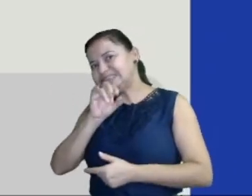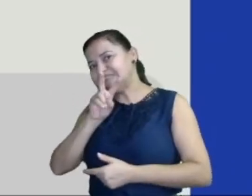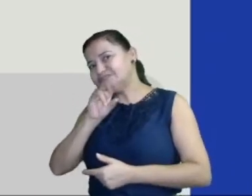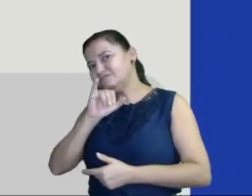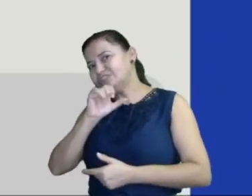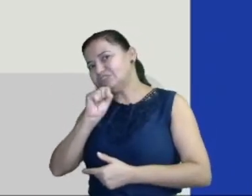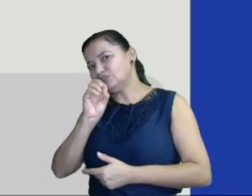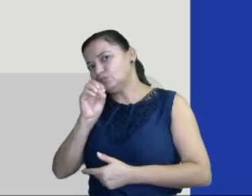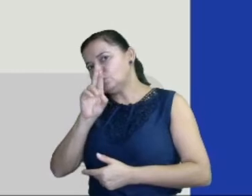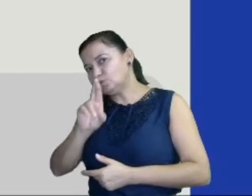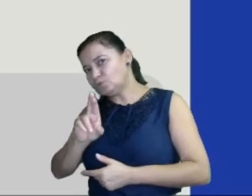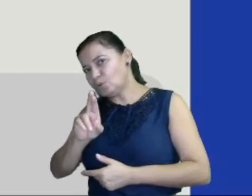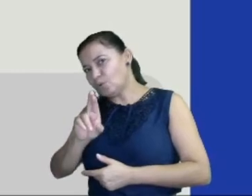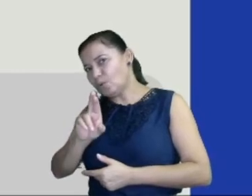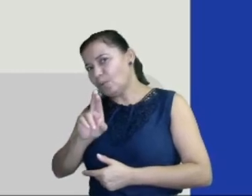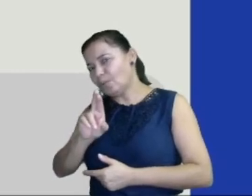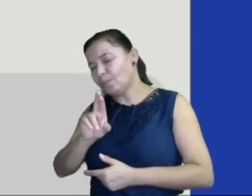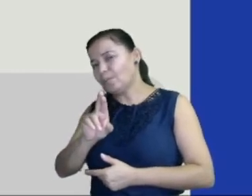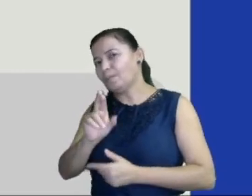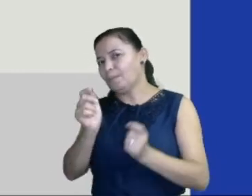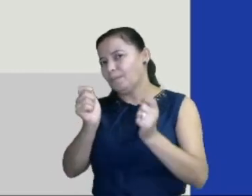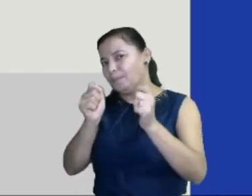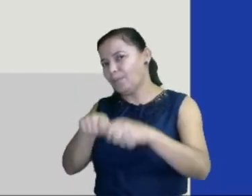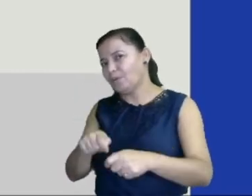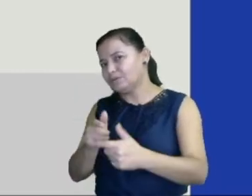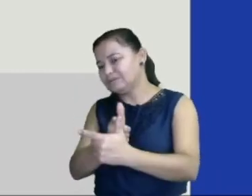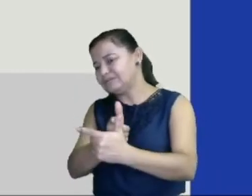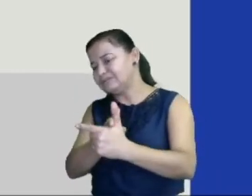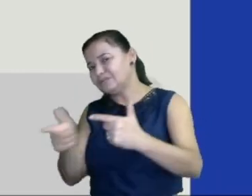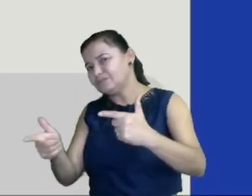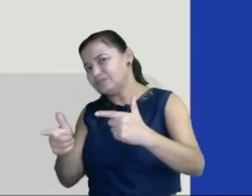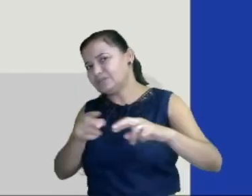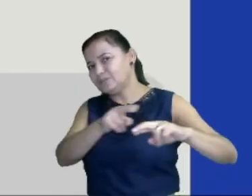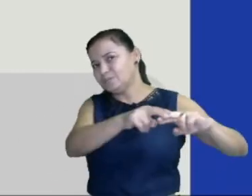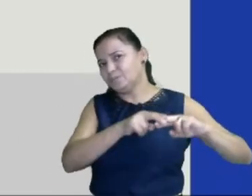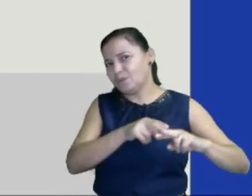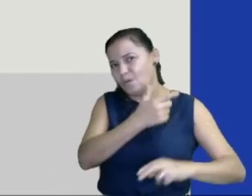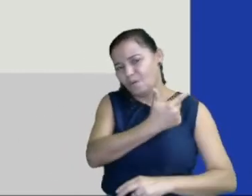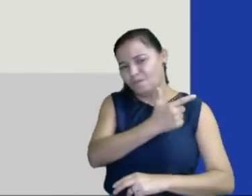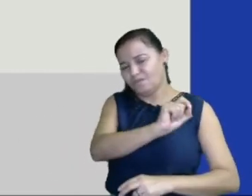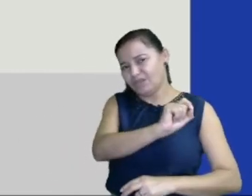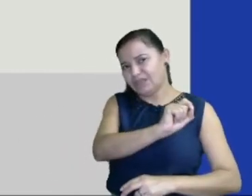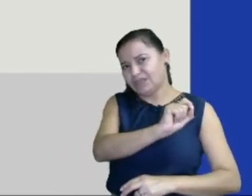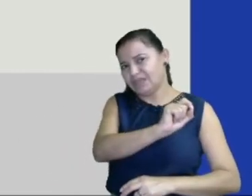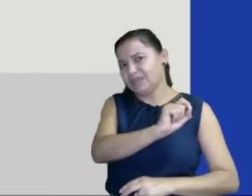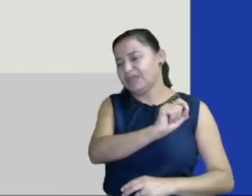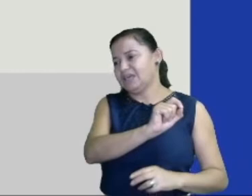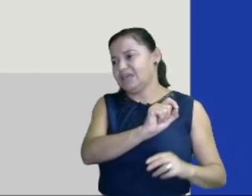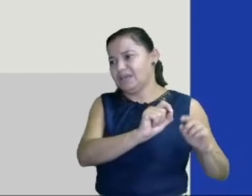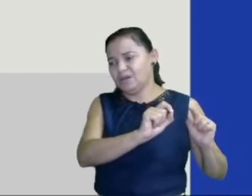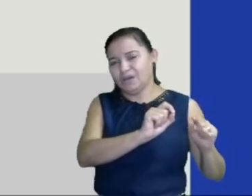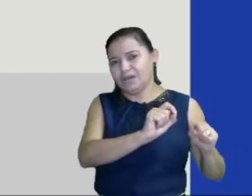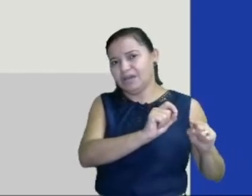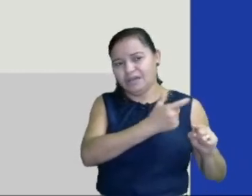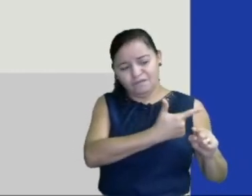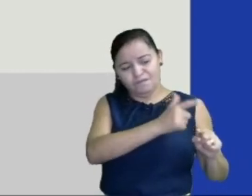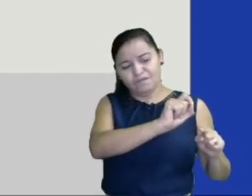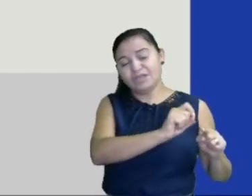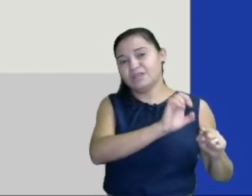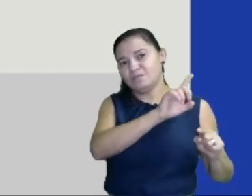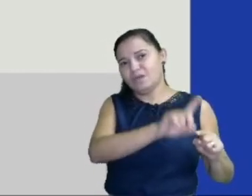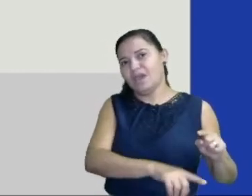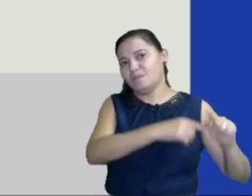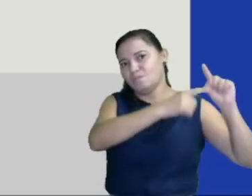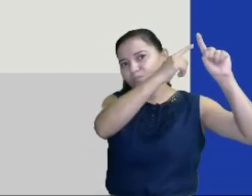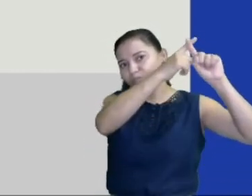no divisor e seja divisível por 20 né seja o é um 20 seja múltiplo